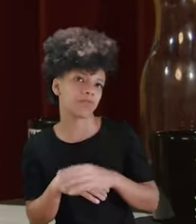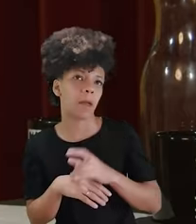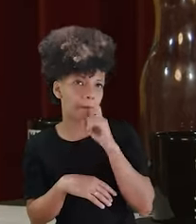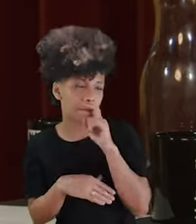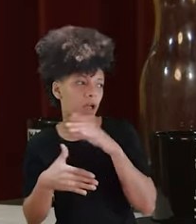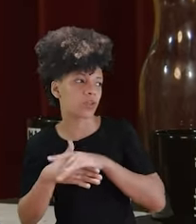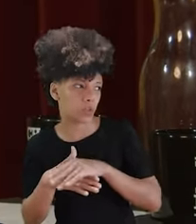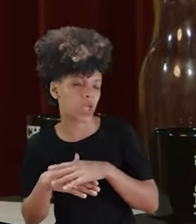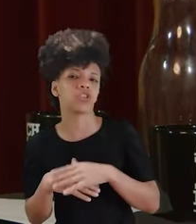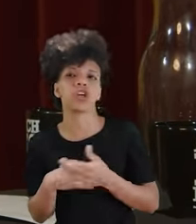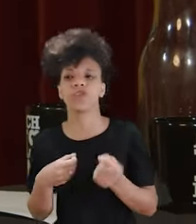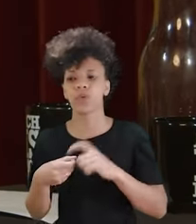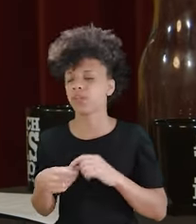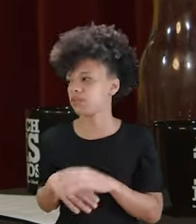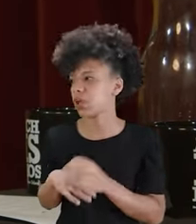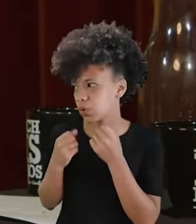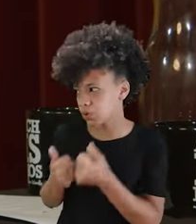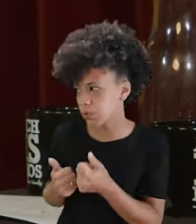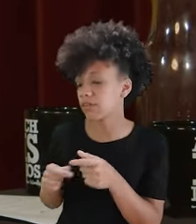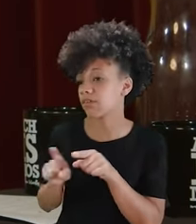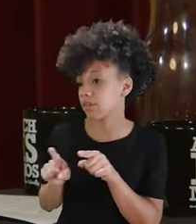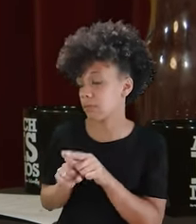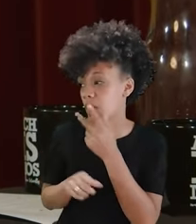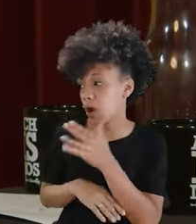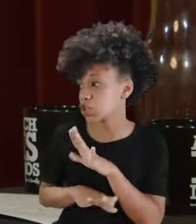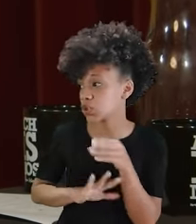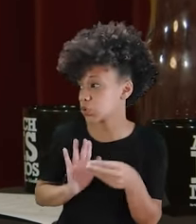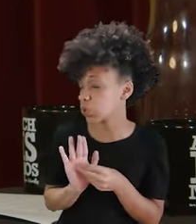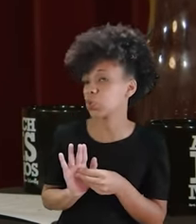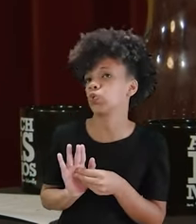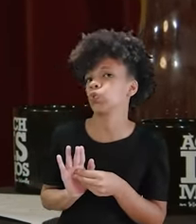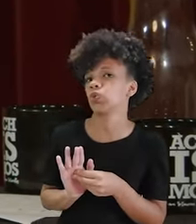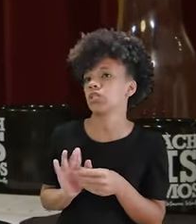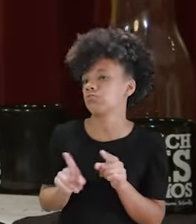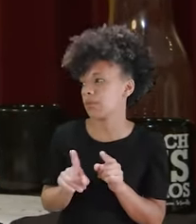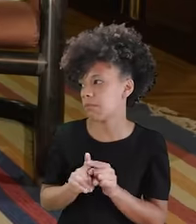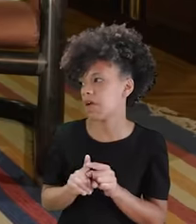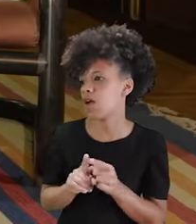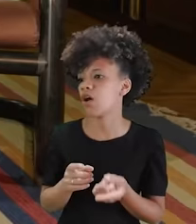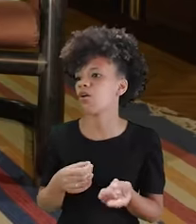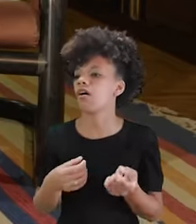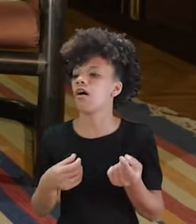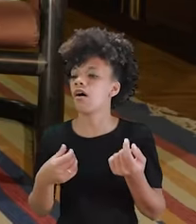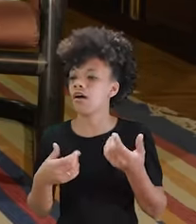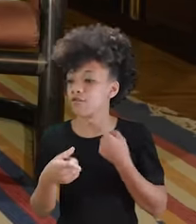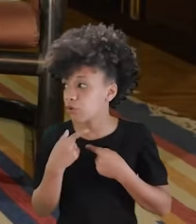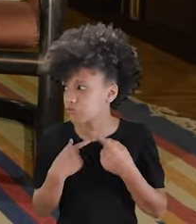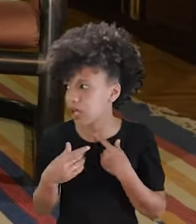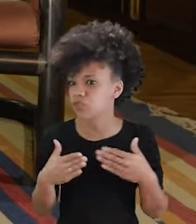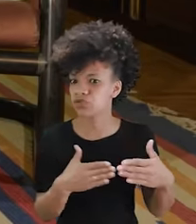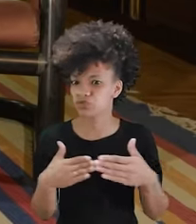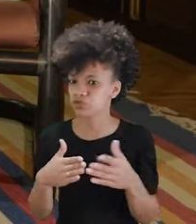todo mundo deve devolver a Vontade de continuar no navio ou no você trabalha como aeromoça porque é difícil por exemplo